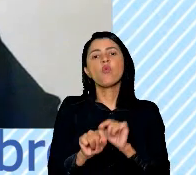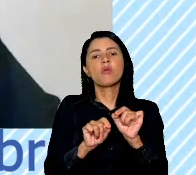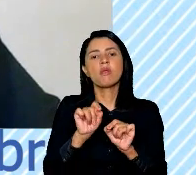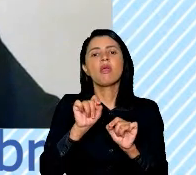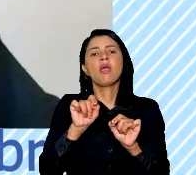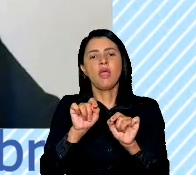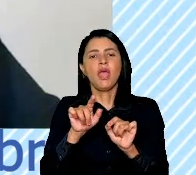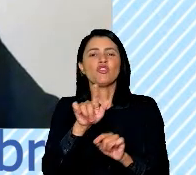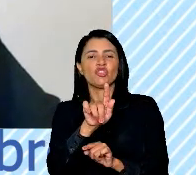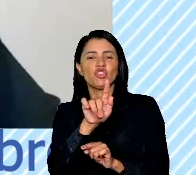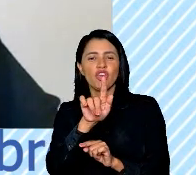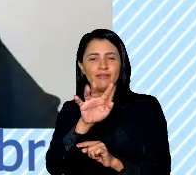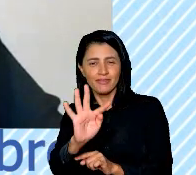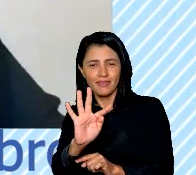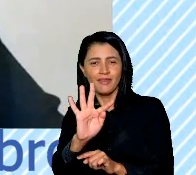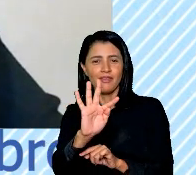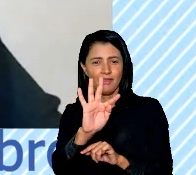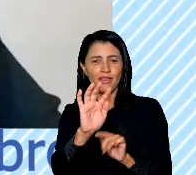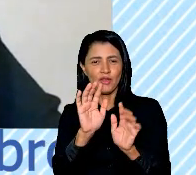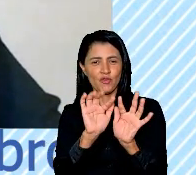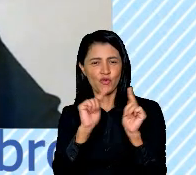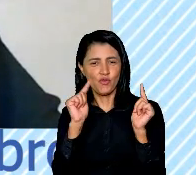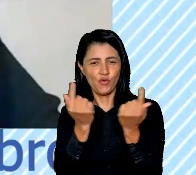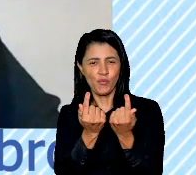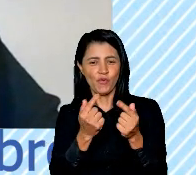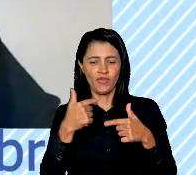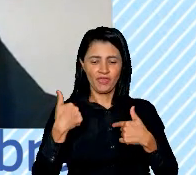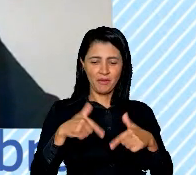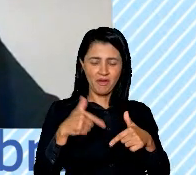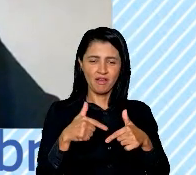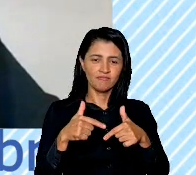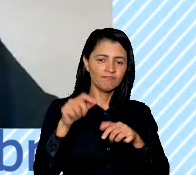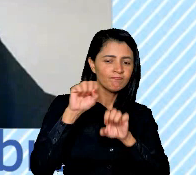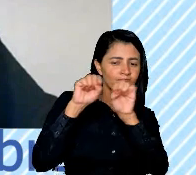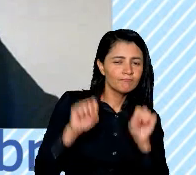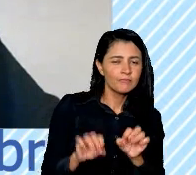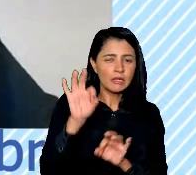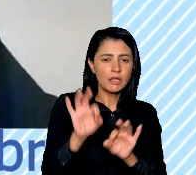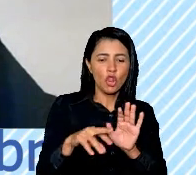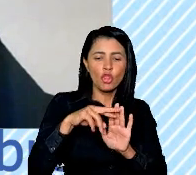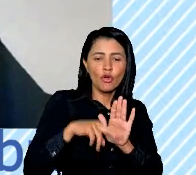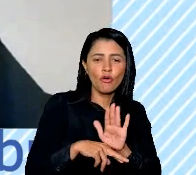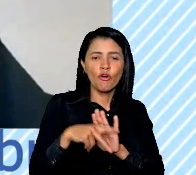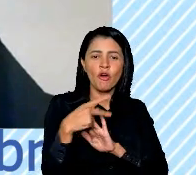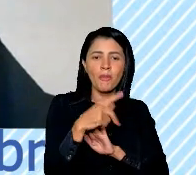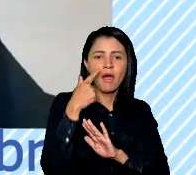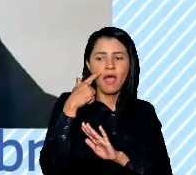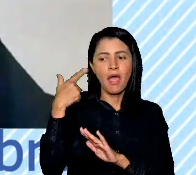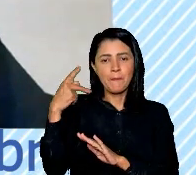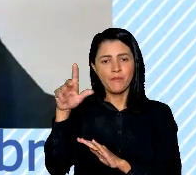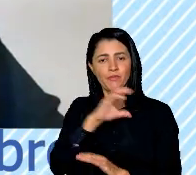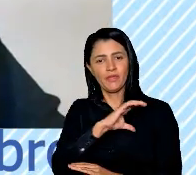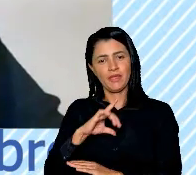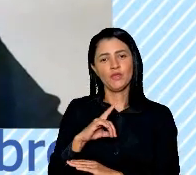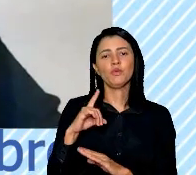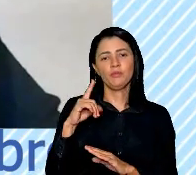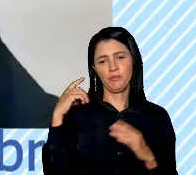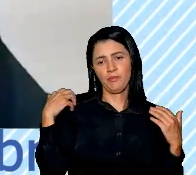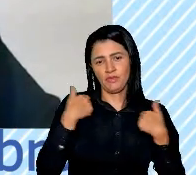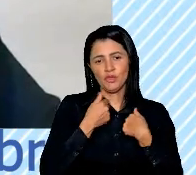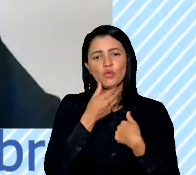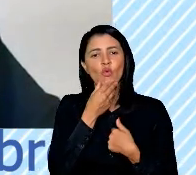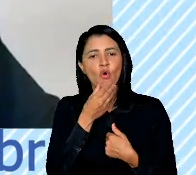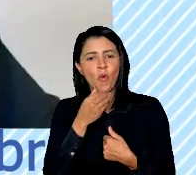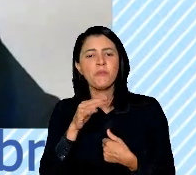de trabalho de sistematização de normas eleitorais, que foi coordenado pelo ministro Fachin desde 2019.